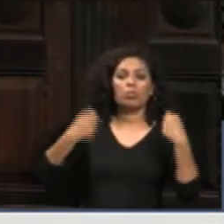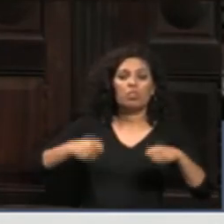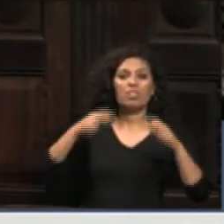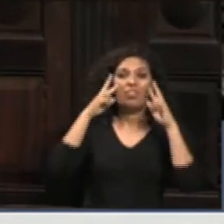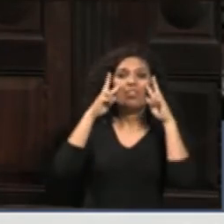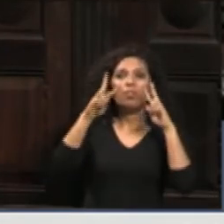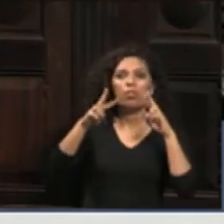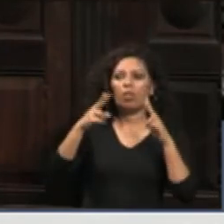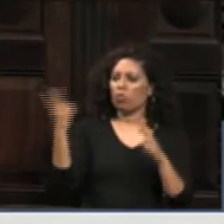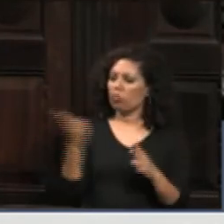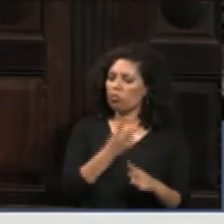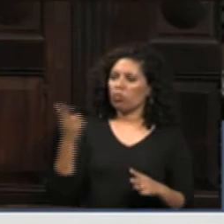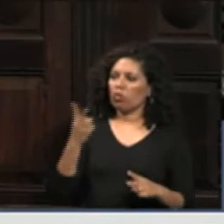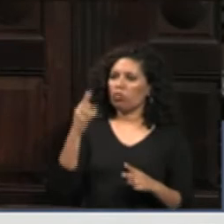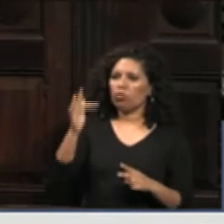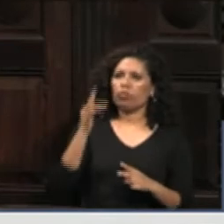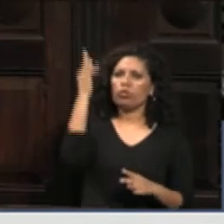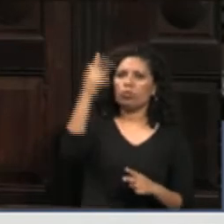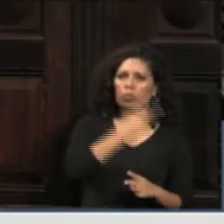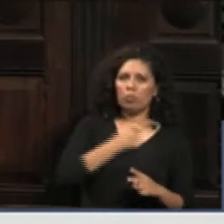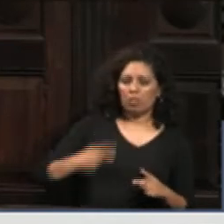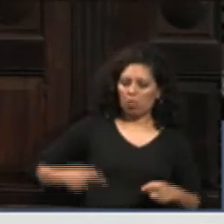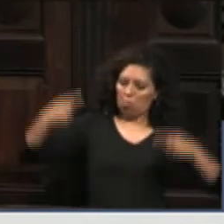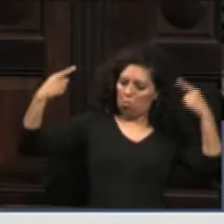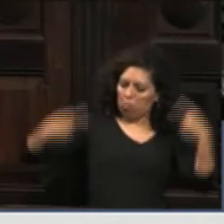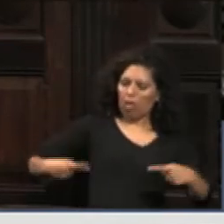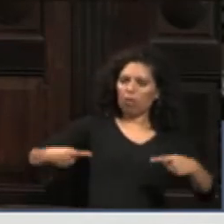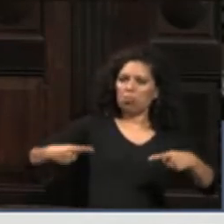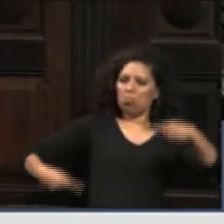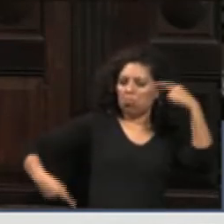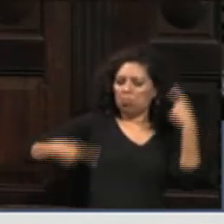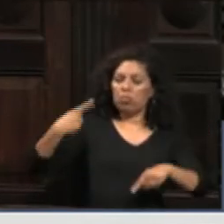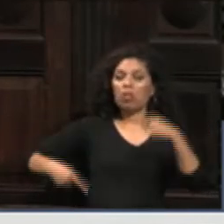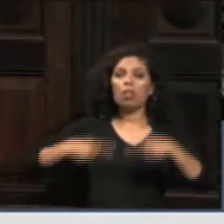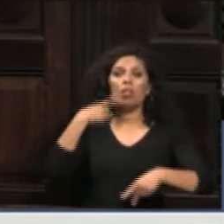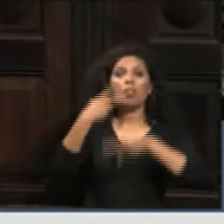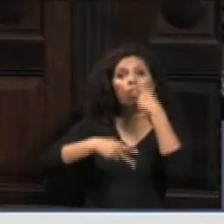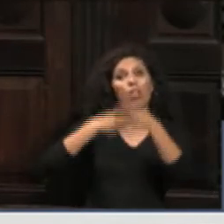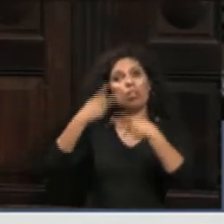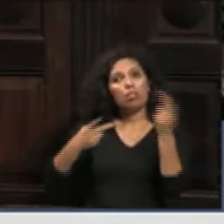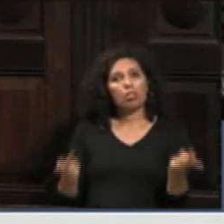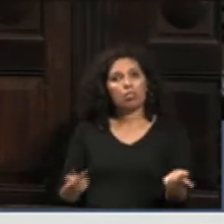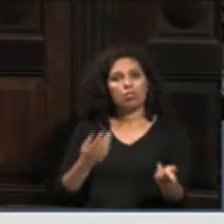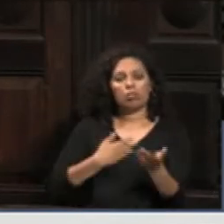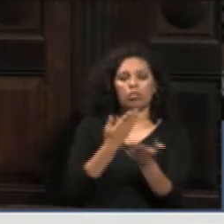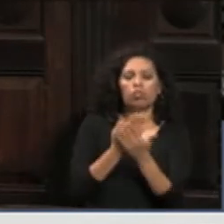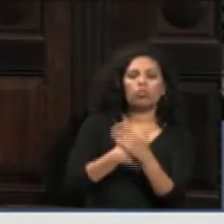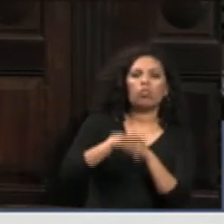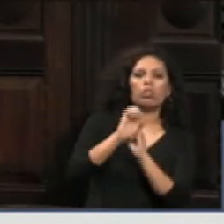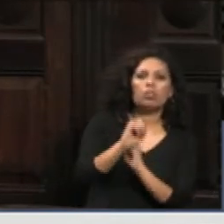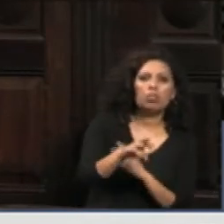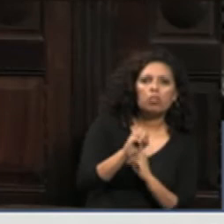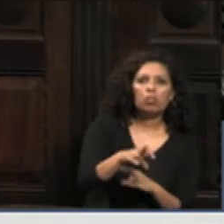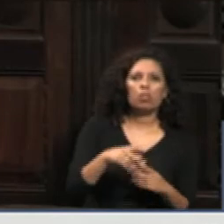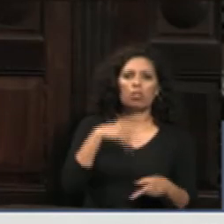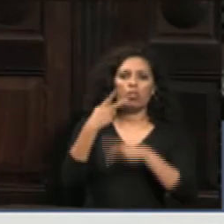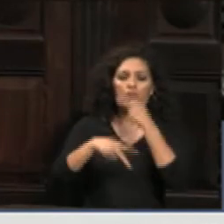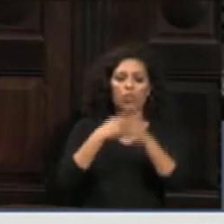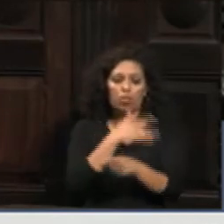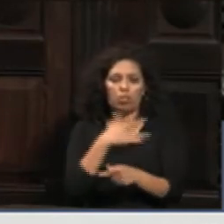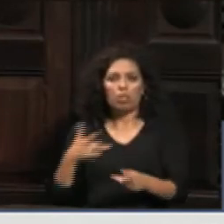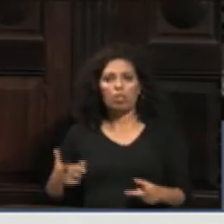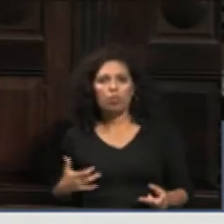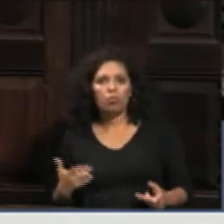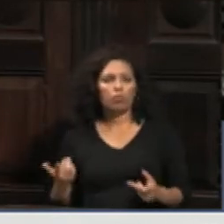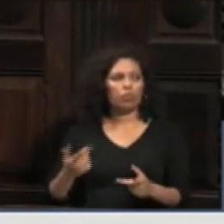debate entre aqueles que são candidatos sobre a política pública da educação, sobre a política pública da